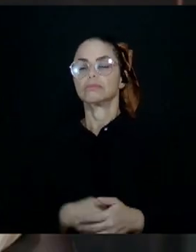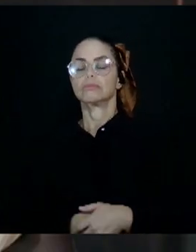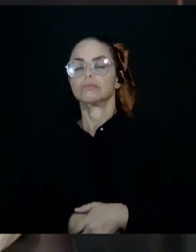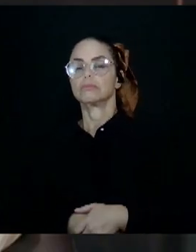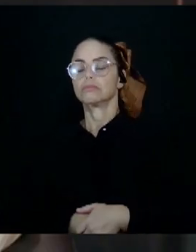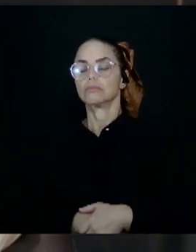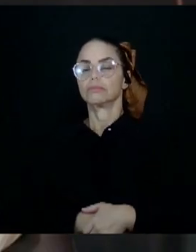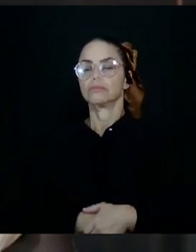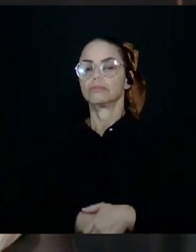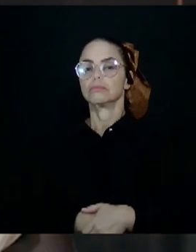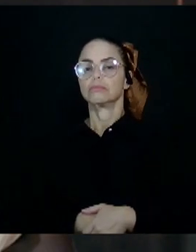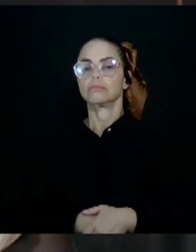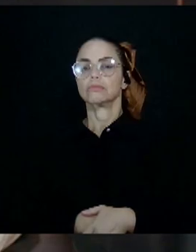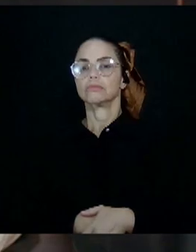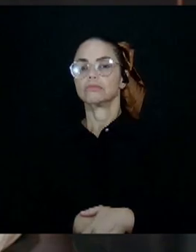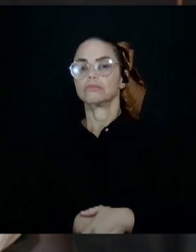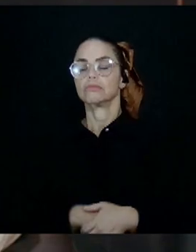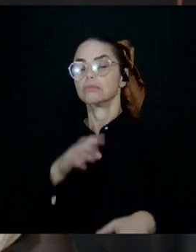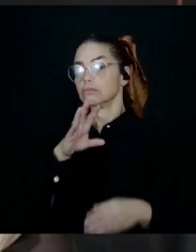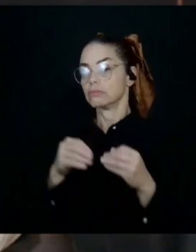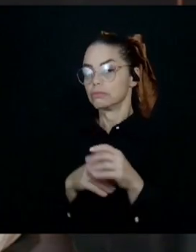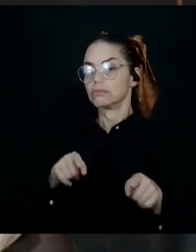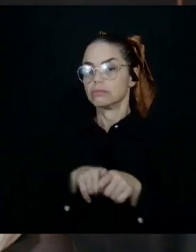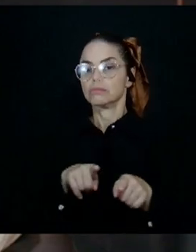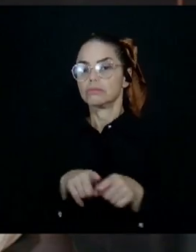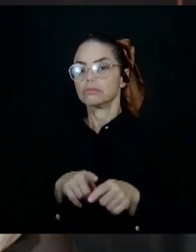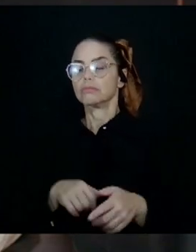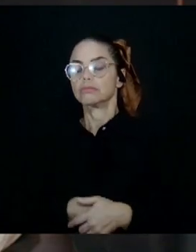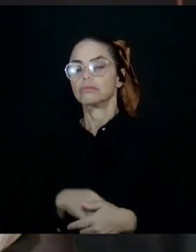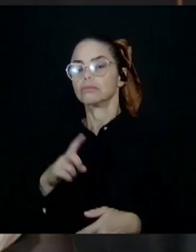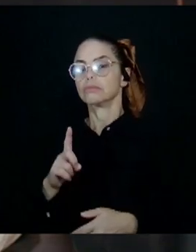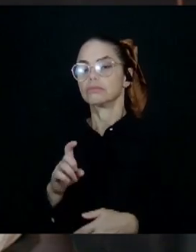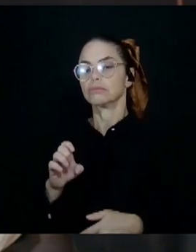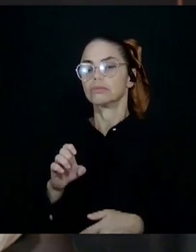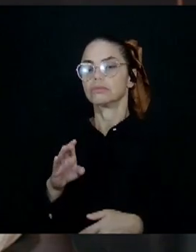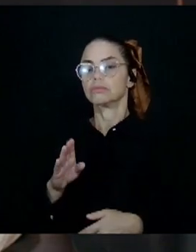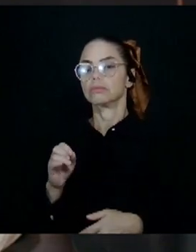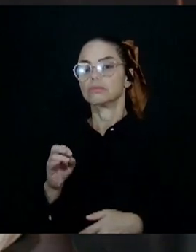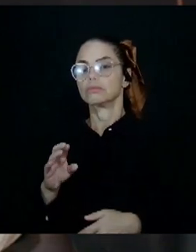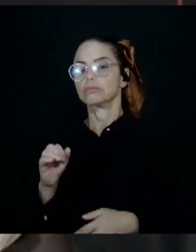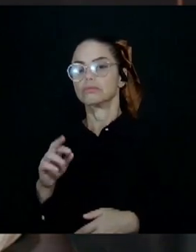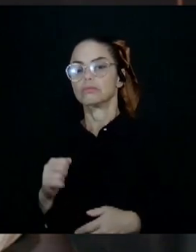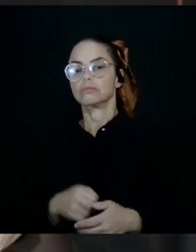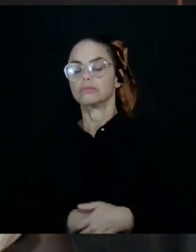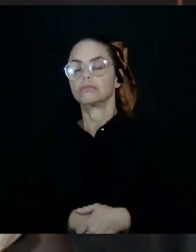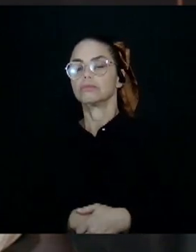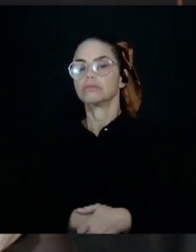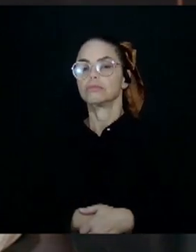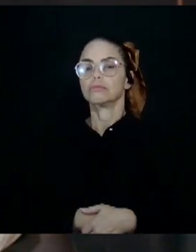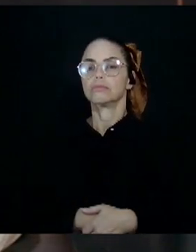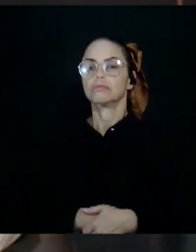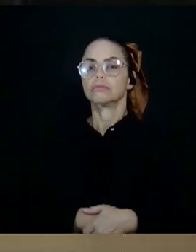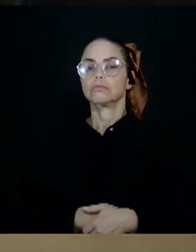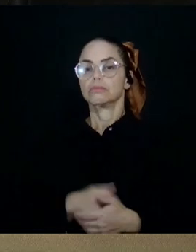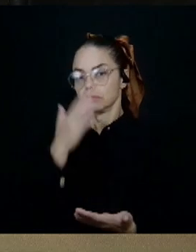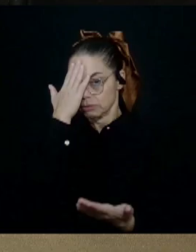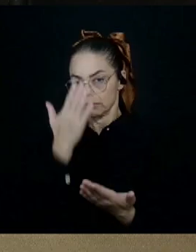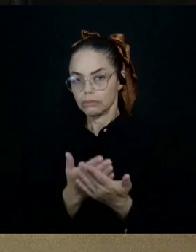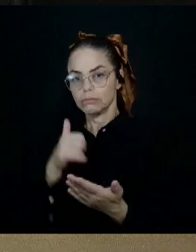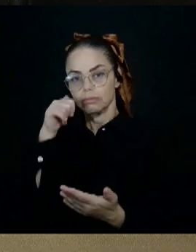Eu queria complementar um pouquinho, né, a Débora, nesse sentido que você falou, né, essa crença, né, mulher casada, mulher